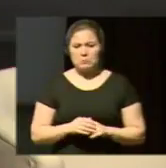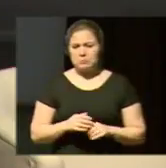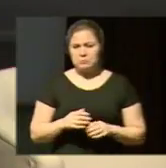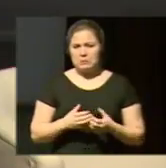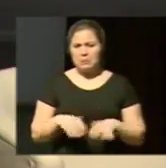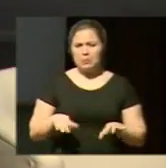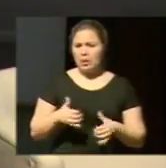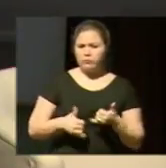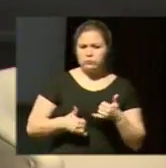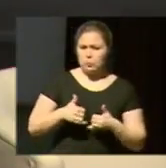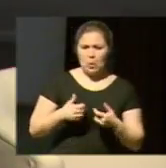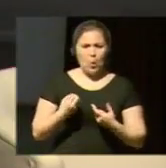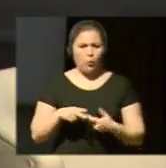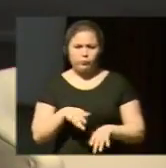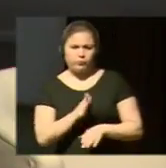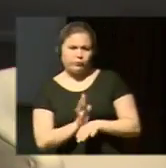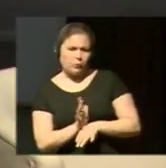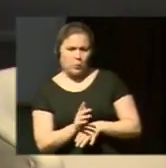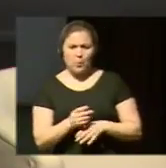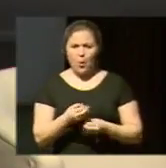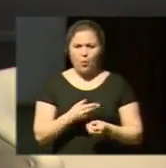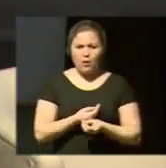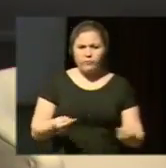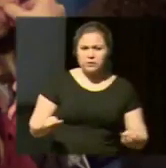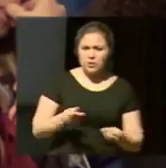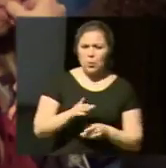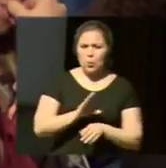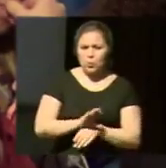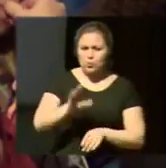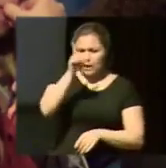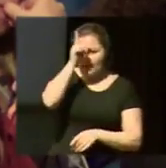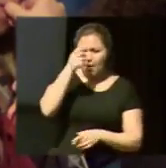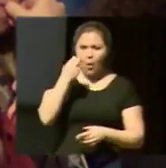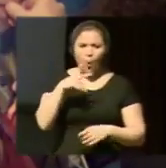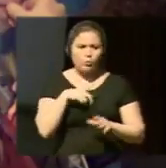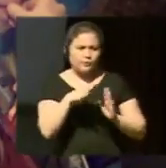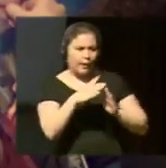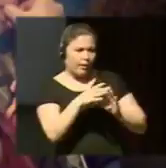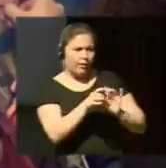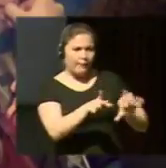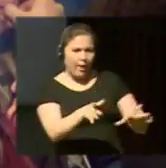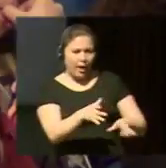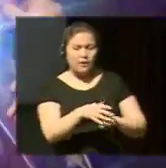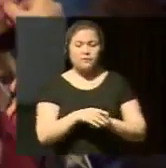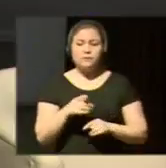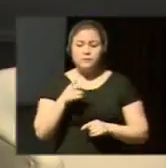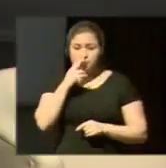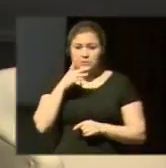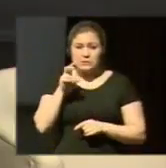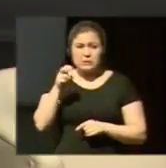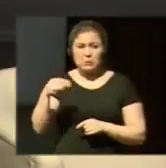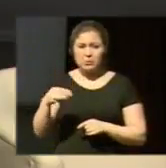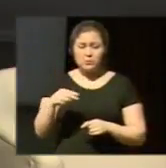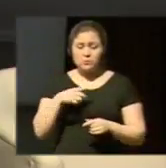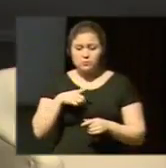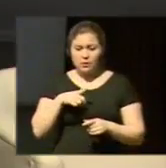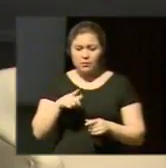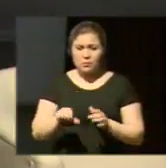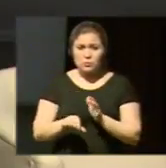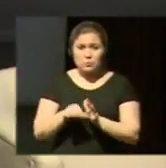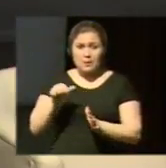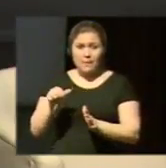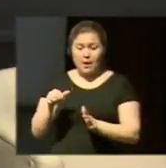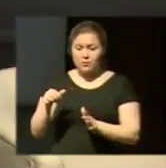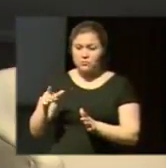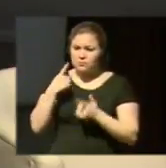ou vamos para o filme, ou oferecemos um curso de alemão, ou tem uma moradia liberada, ali dentro de 5 minutos eu tenho os primeiros que